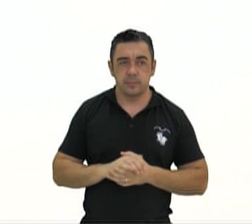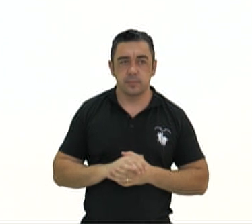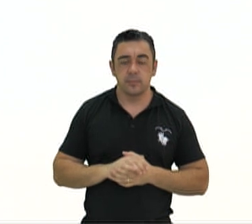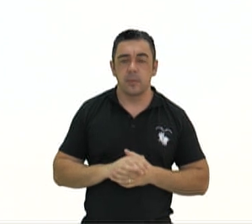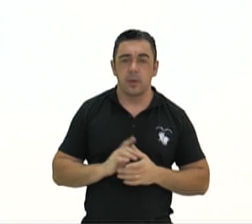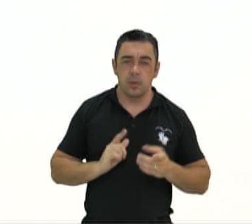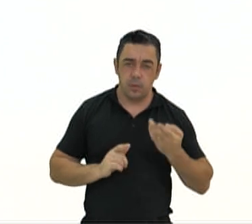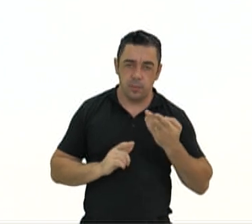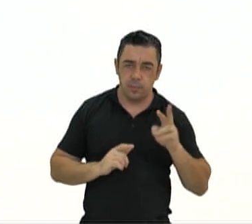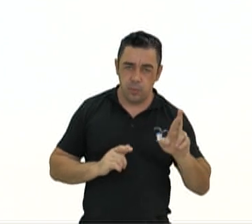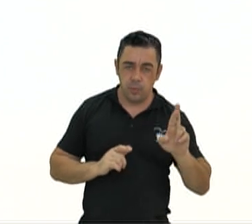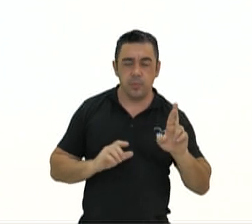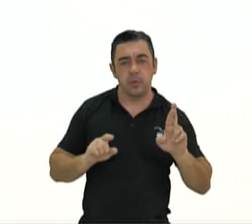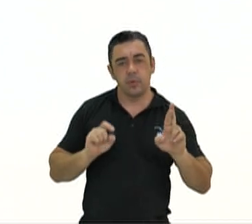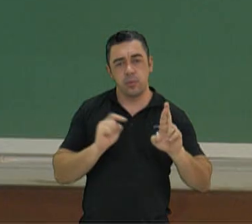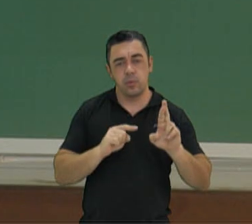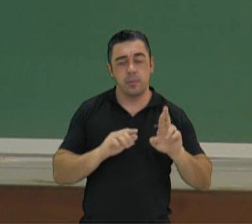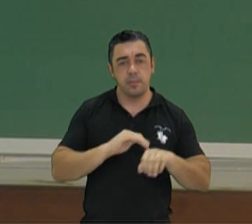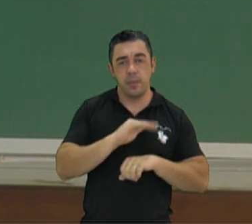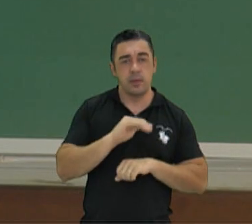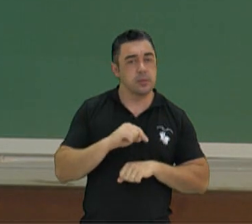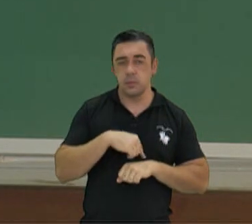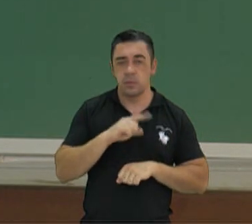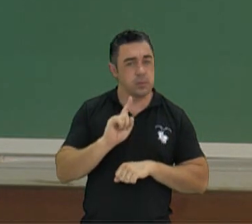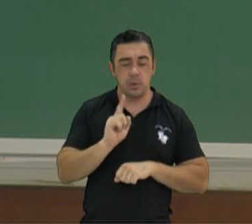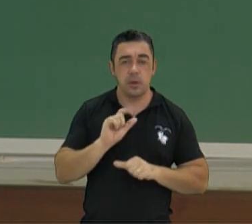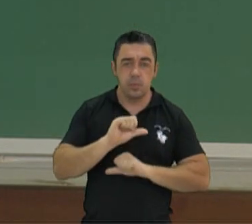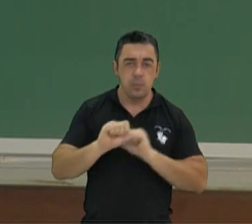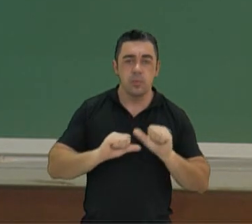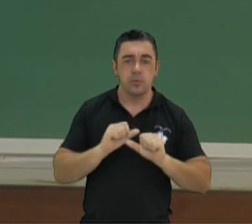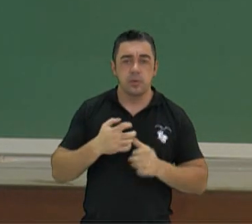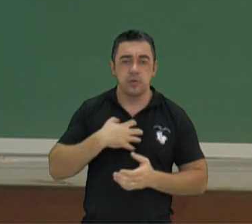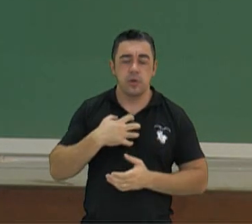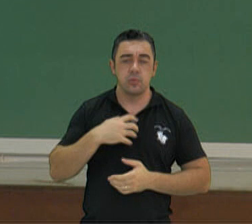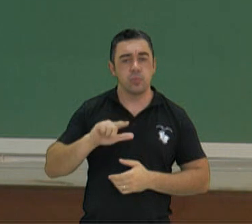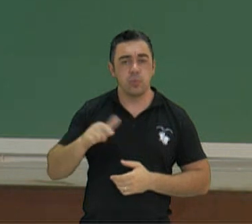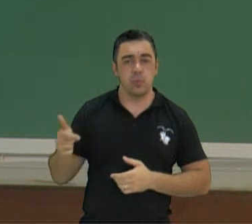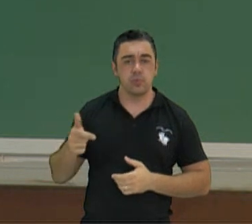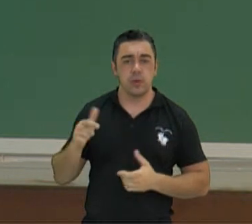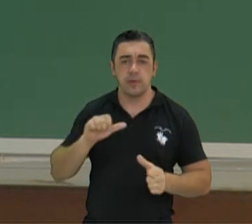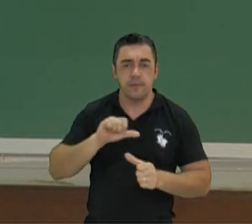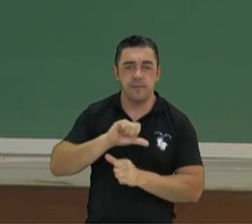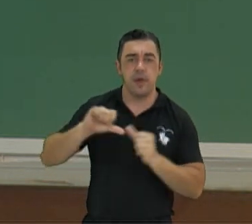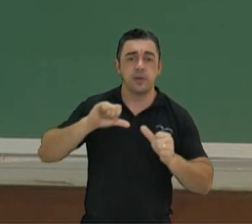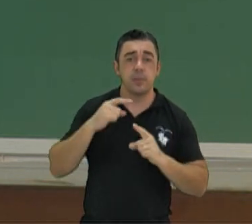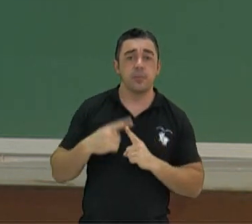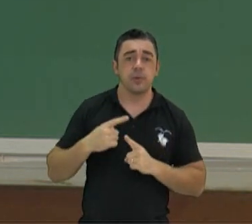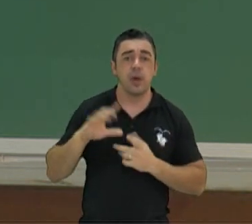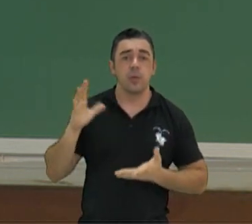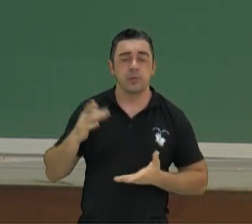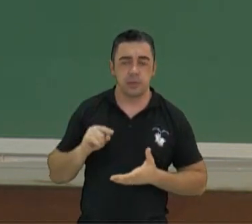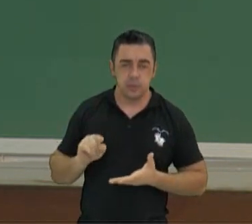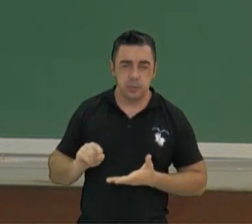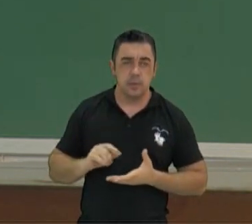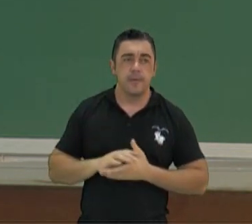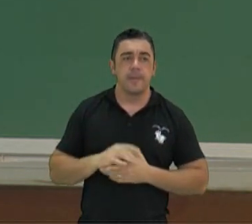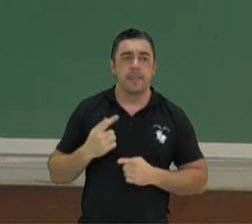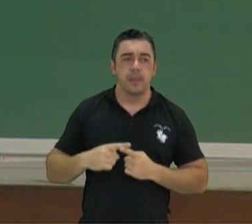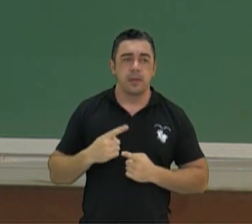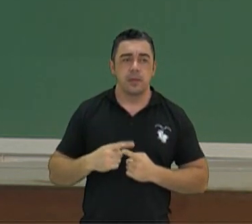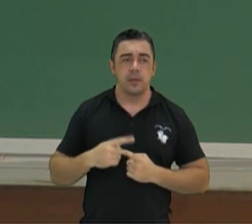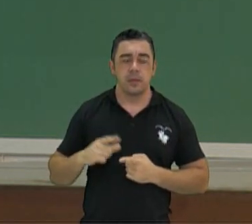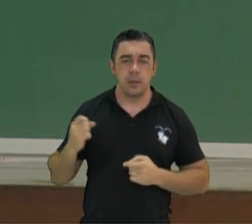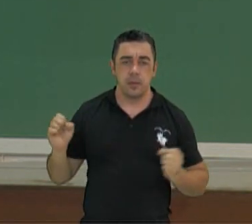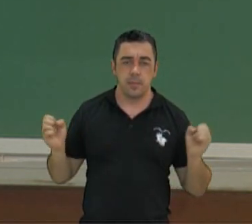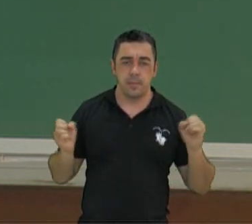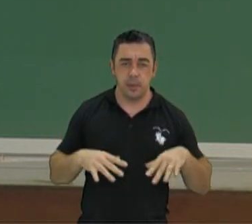bromo ligado ao carbono menos hidrogenado, ele se liga ao carbono mais hidrogenado, ele inverte. Por que isso acontece? Porque o nosso